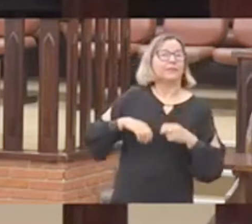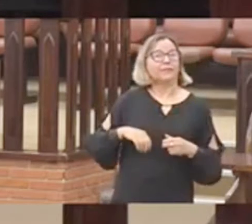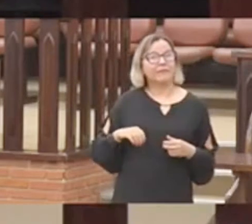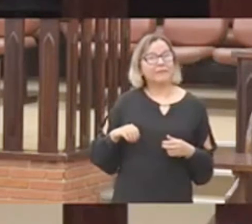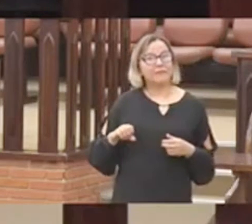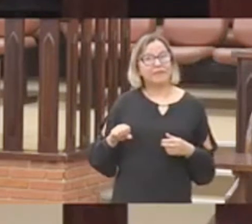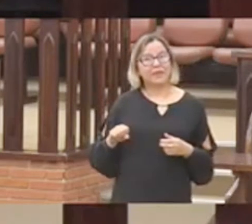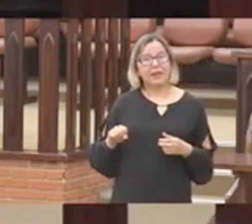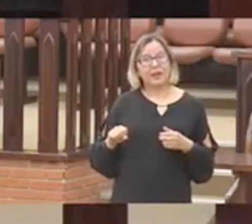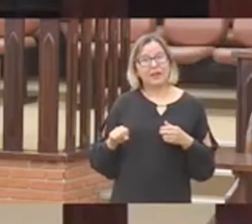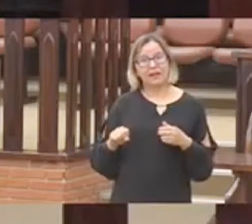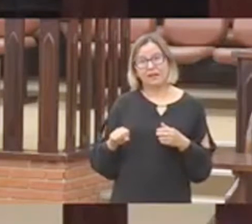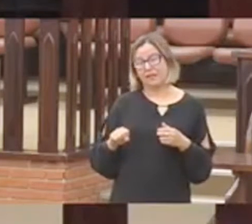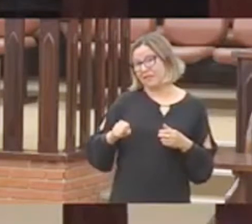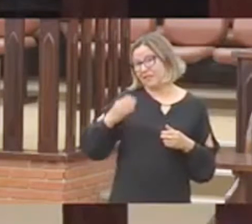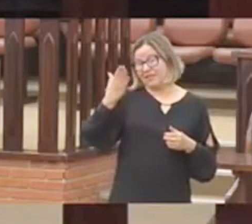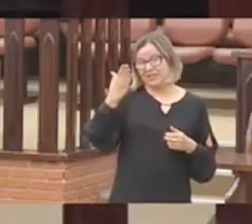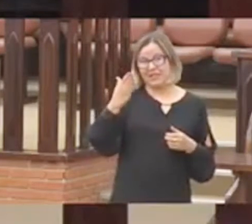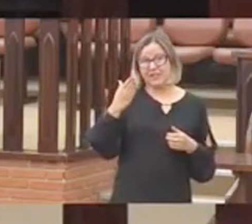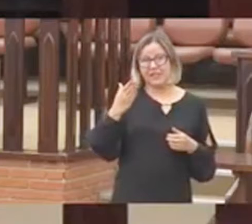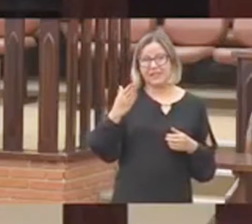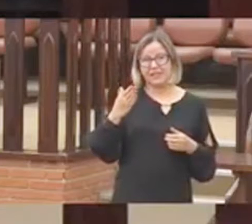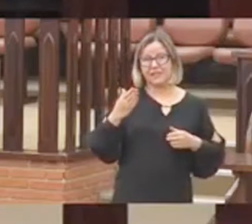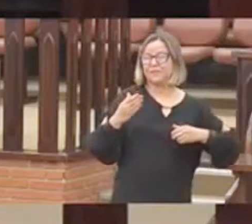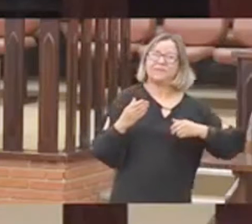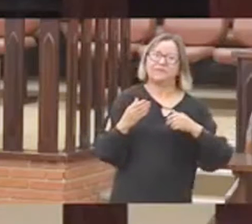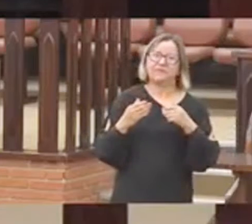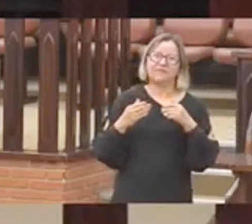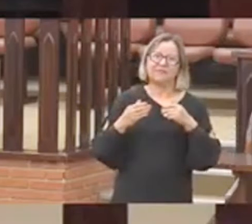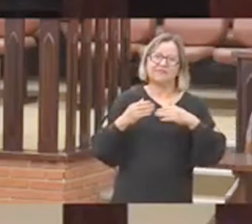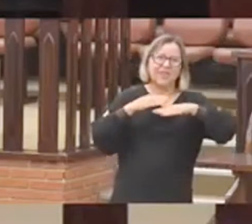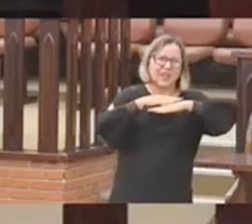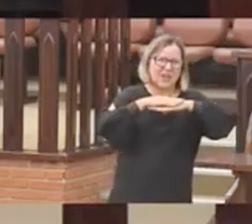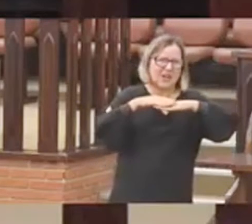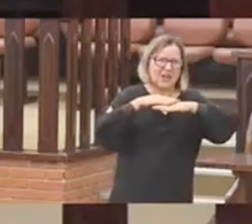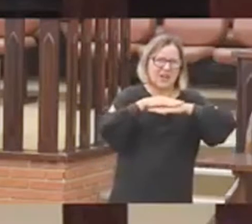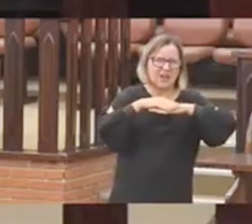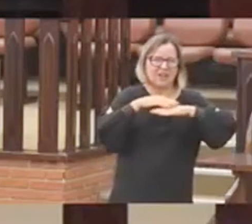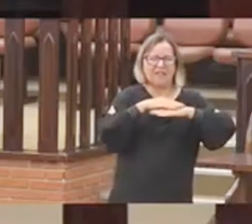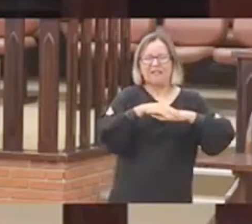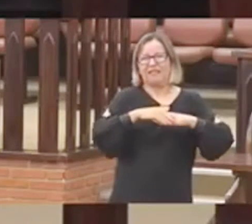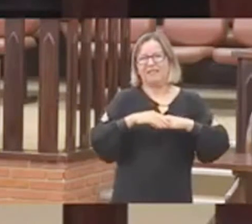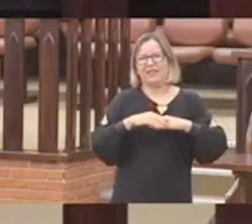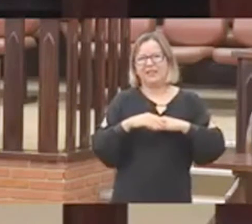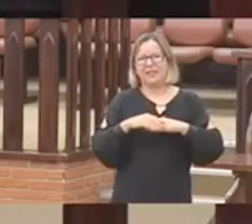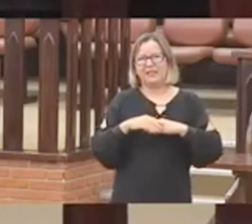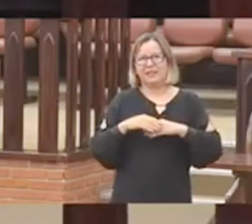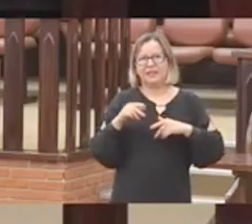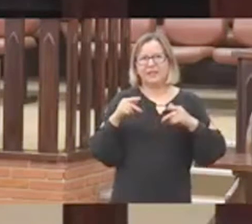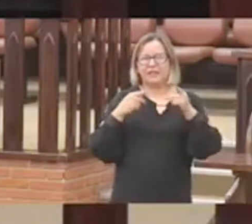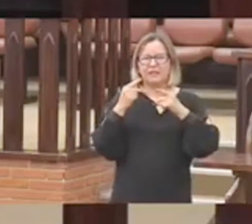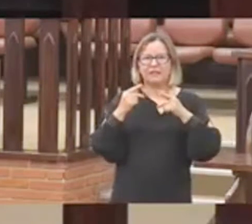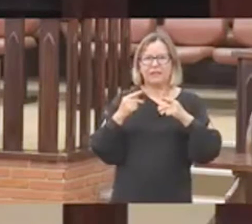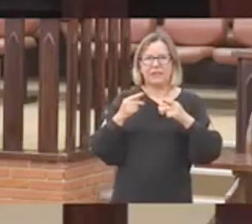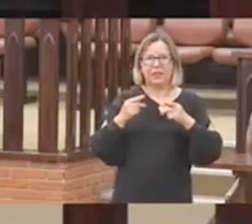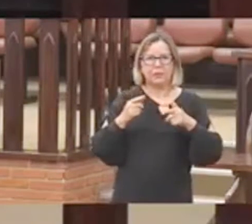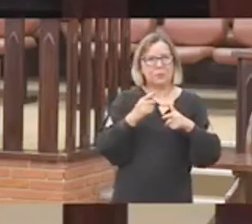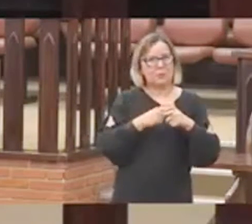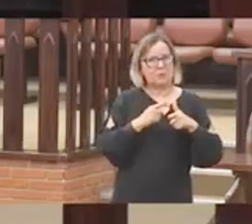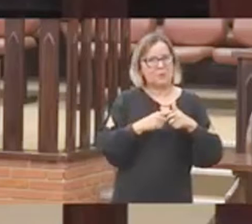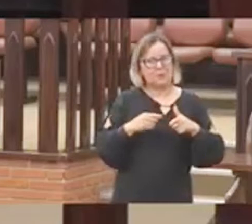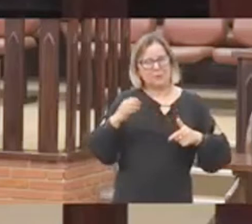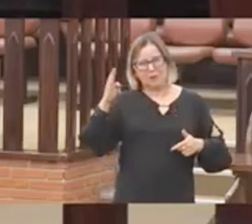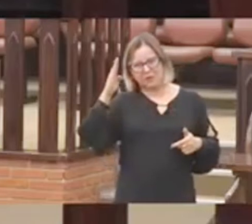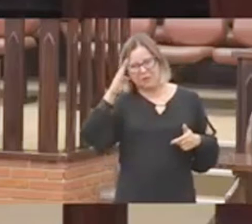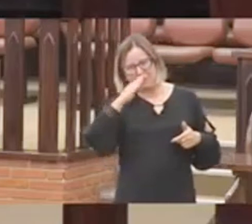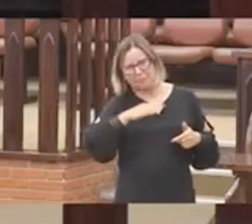então comentários envolvendo a questão do, entre aspas, problema do mal, ou do